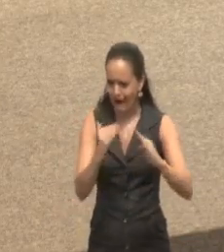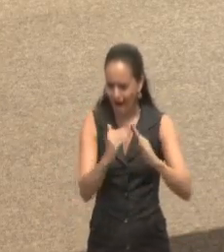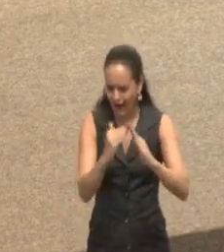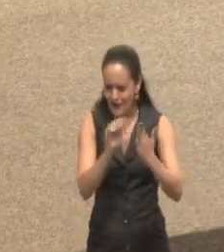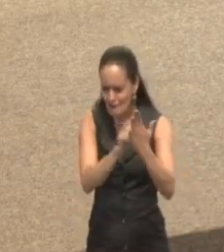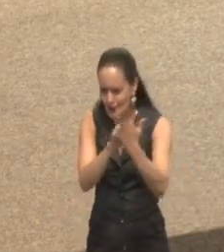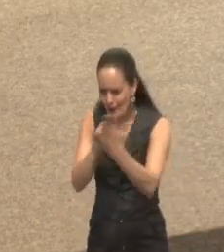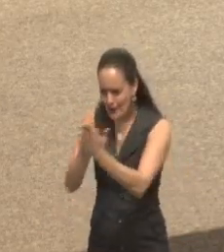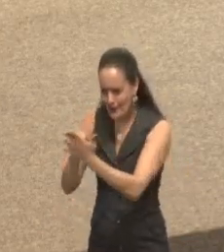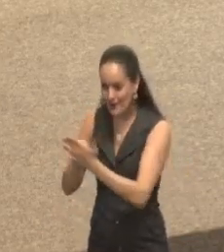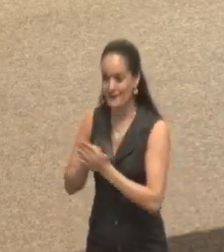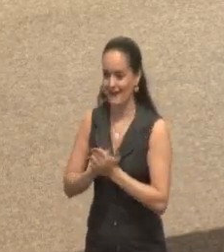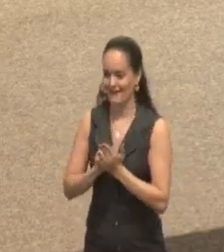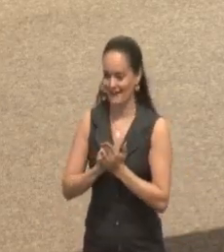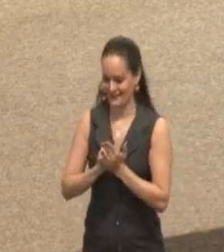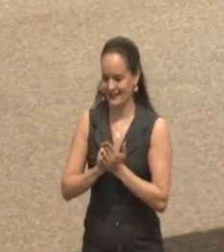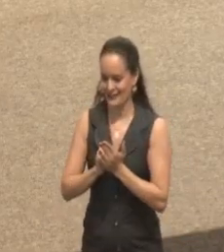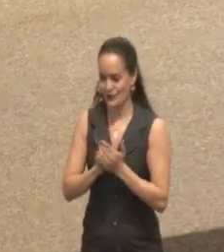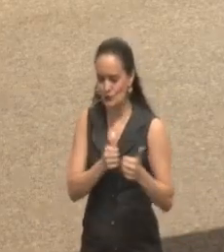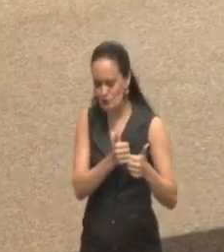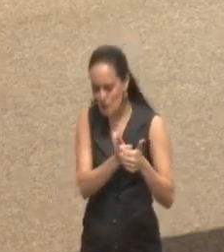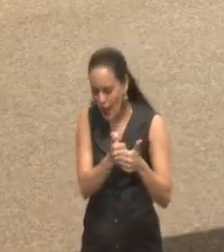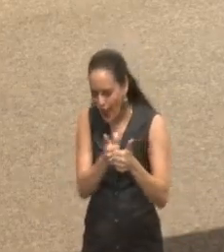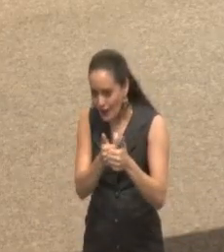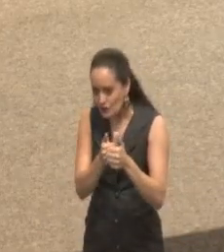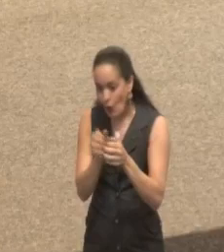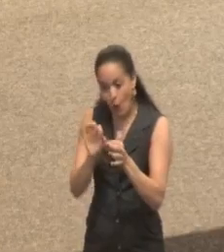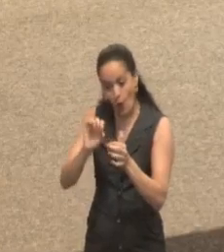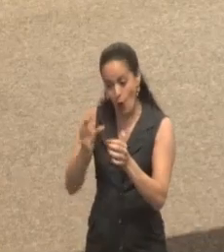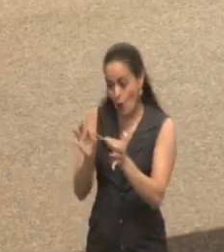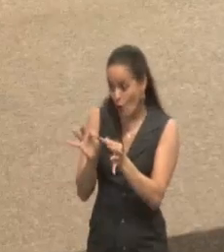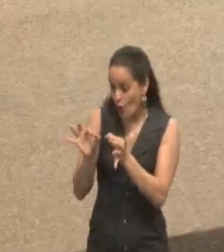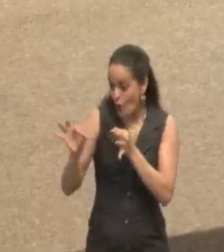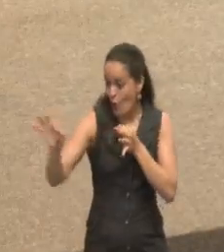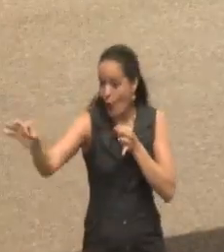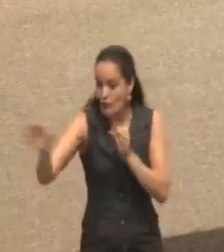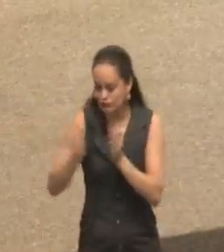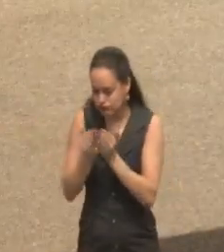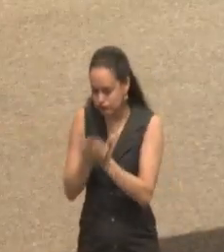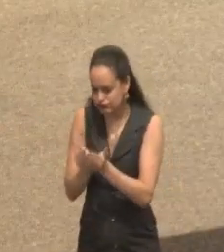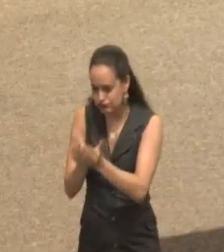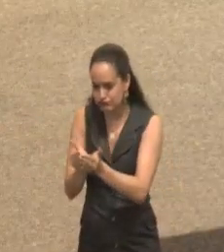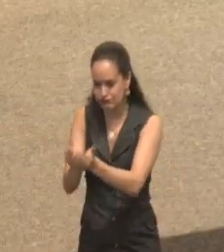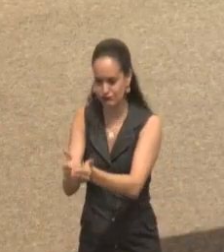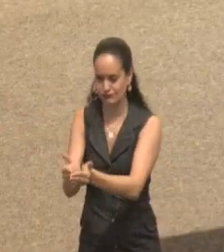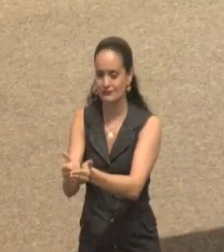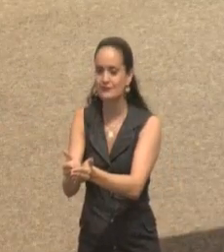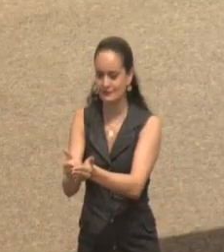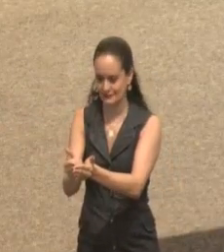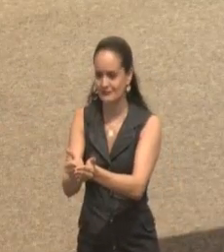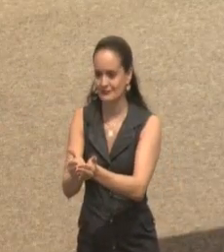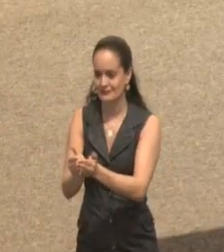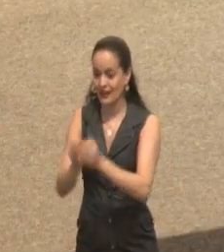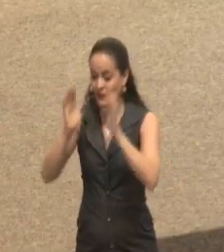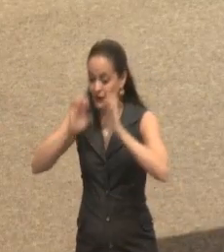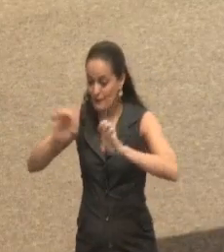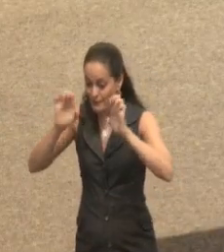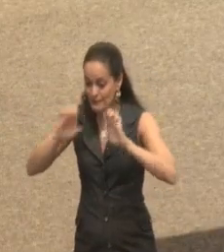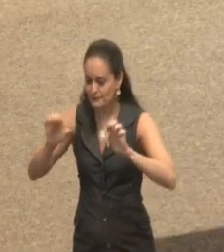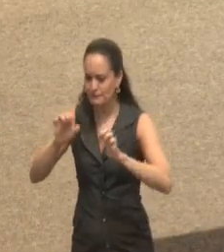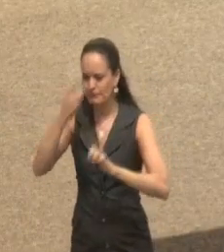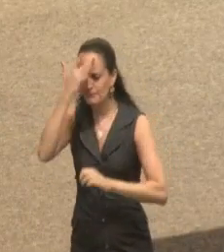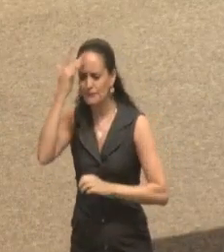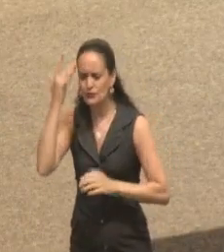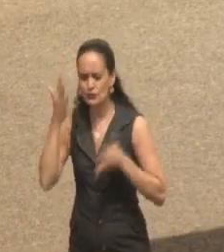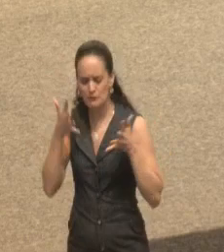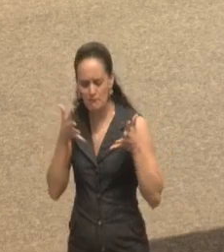casa, desde os lugares mais próximos até as comunidades ribeirinhas mais distantes. O envolvimento de muitos